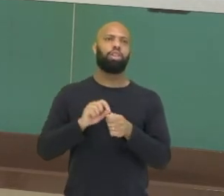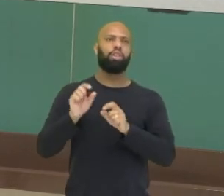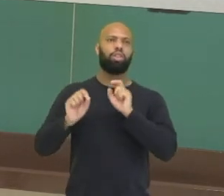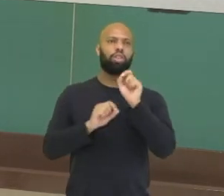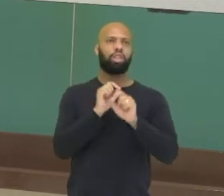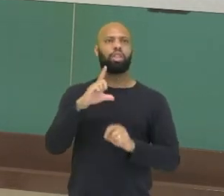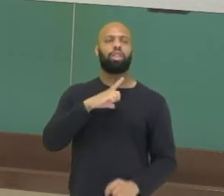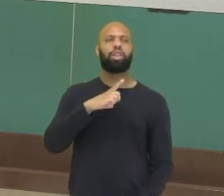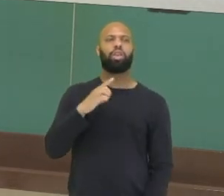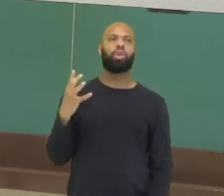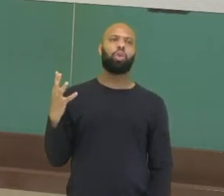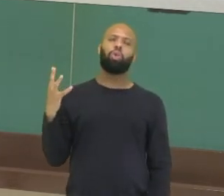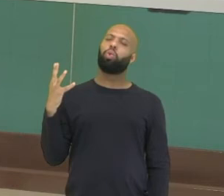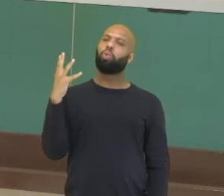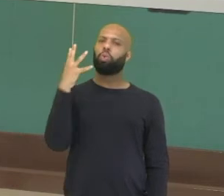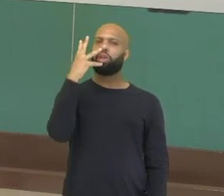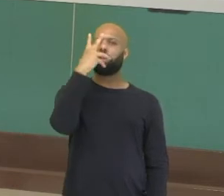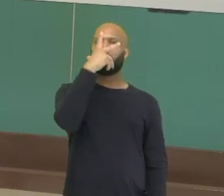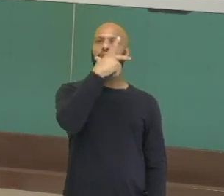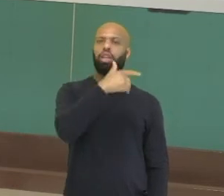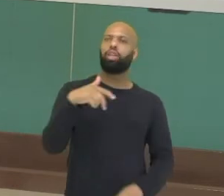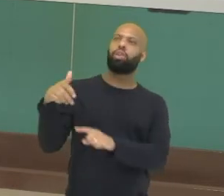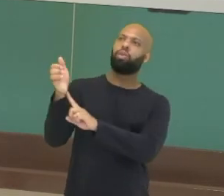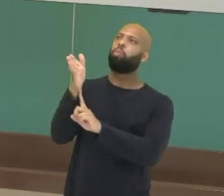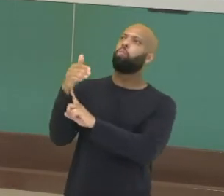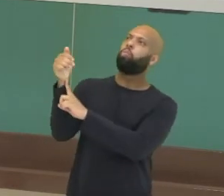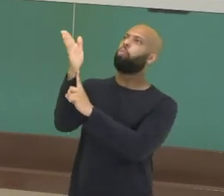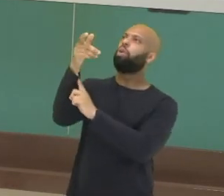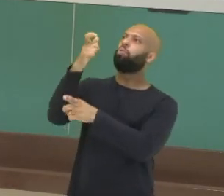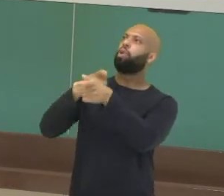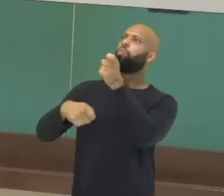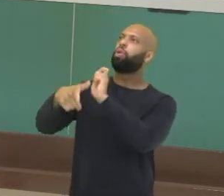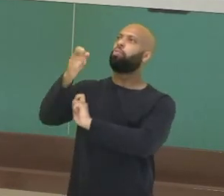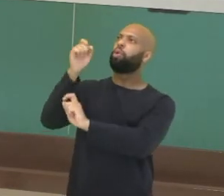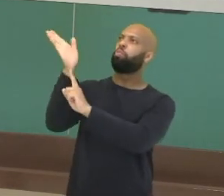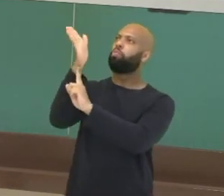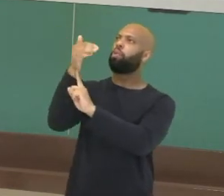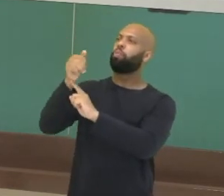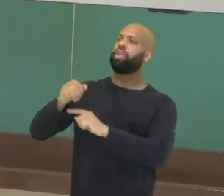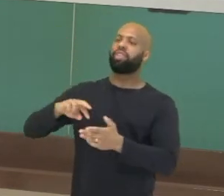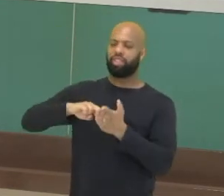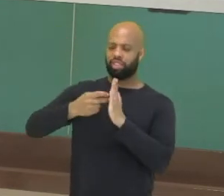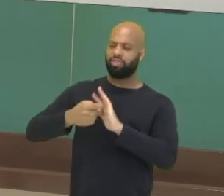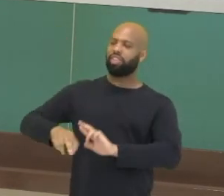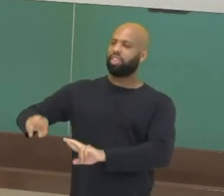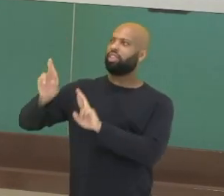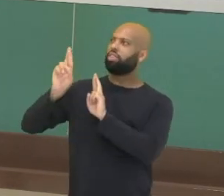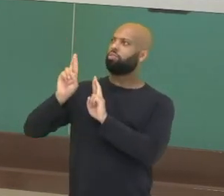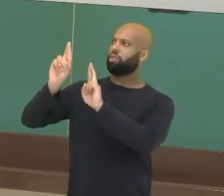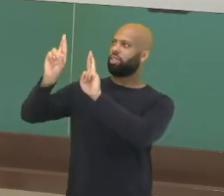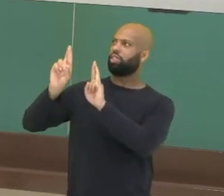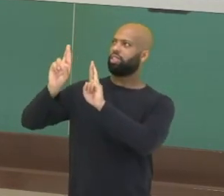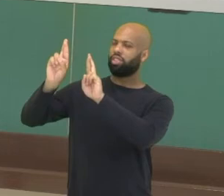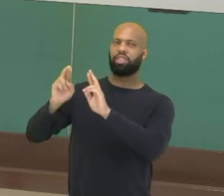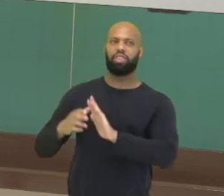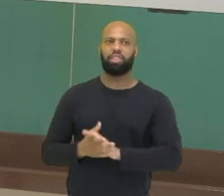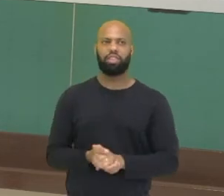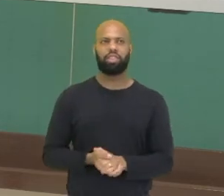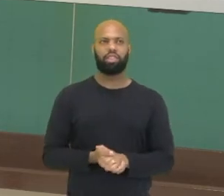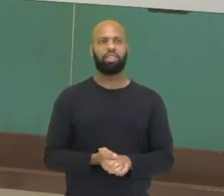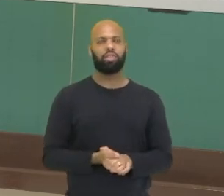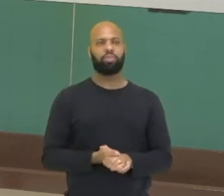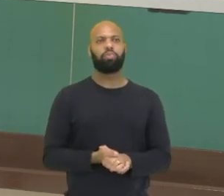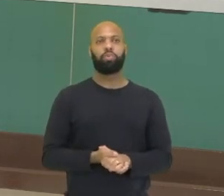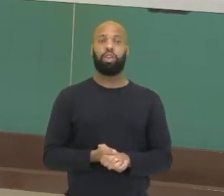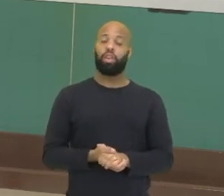o lindo pendão da esperança, né? A nossa linda bandeira que nos identifica como povo brasileiro, né?